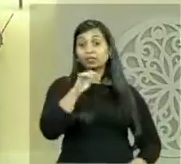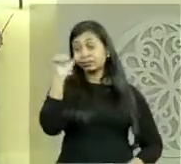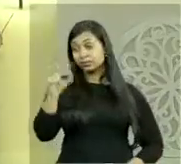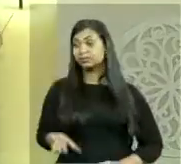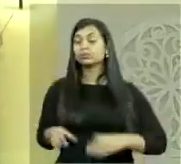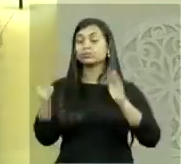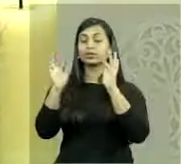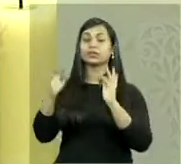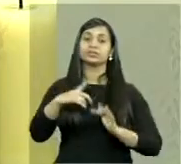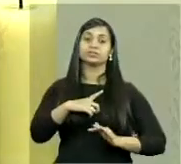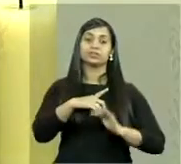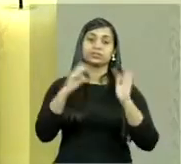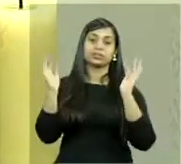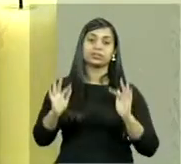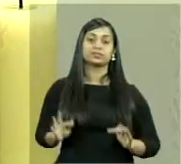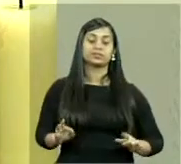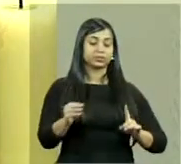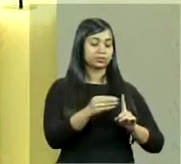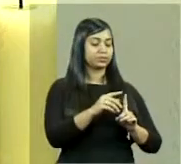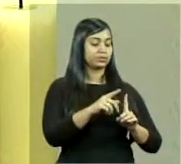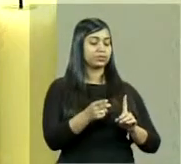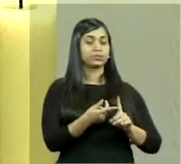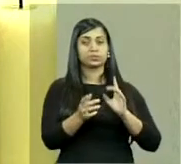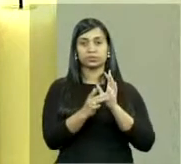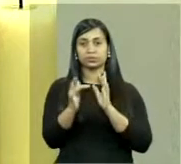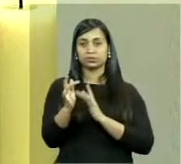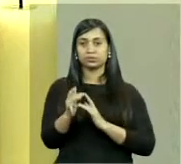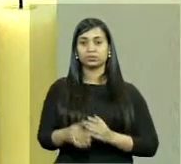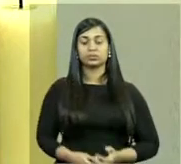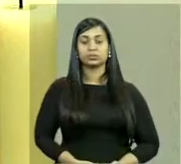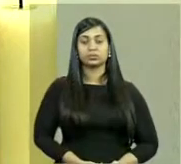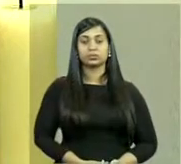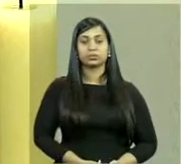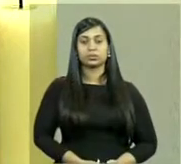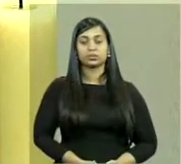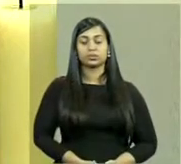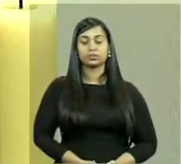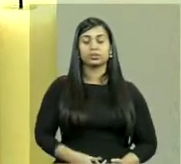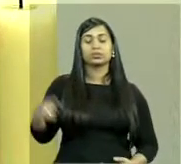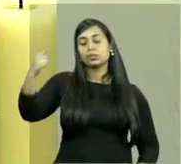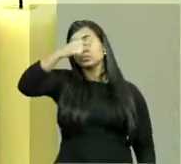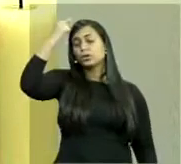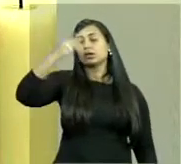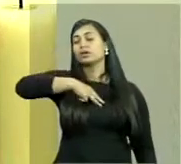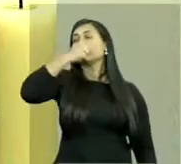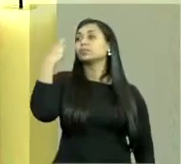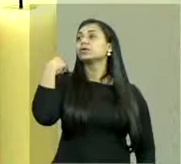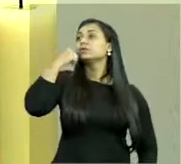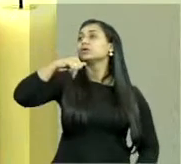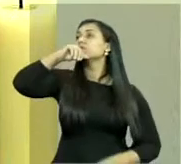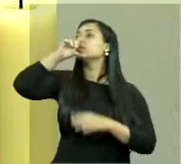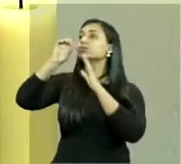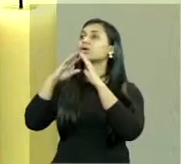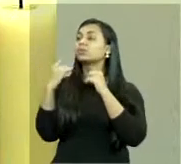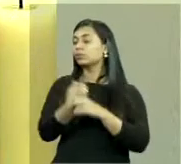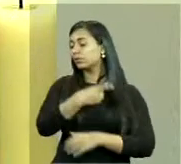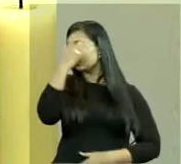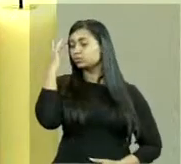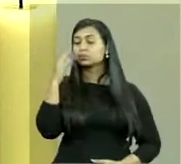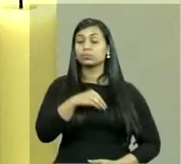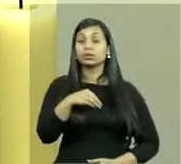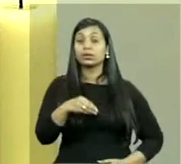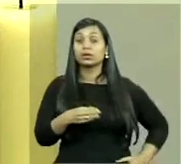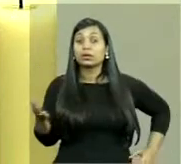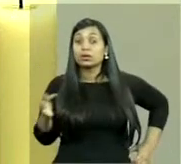convosco. Bendita sois vós entre as mulheres, e bendito é o fruto do vosso ventre, Jesus. Santa Maria, Mãe de Deus, rogai por